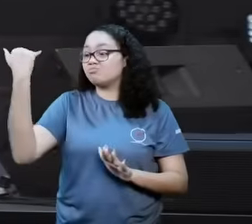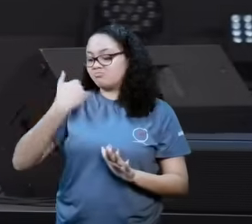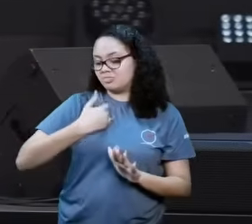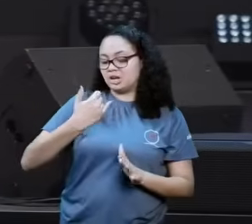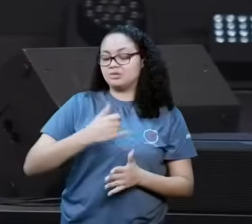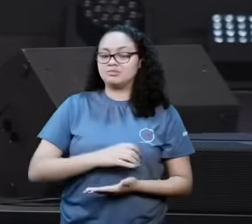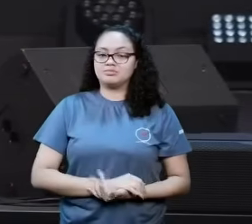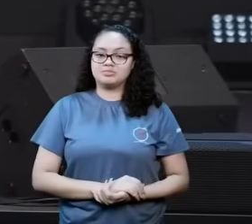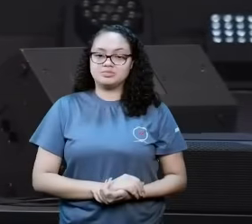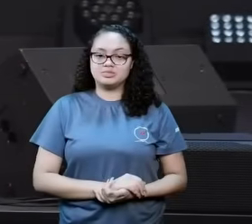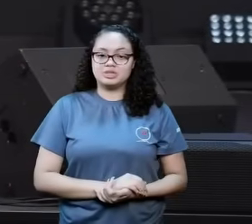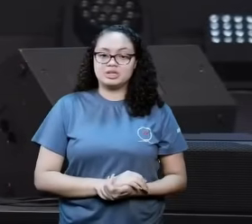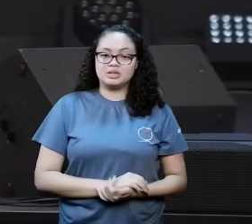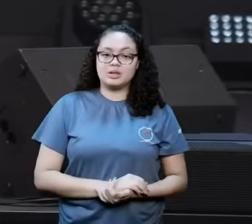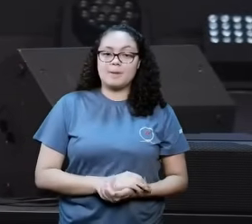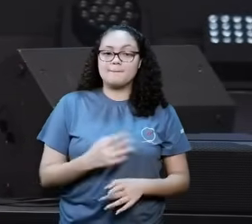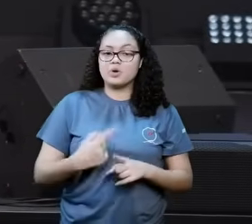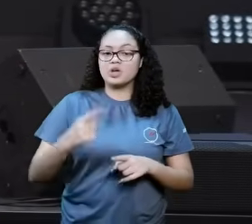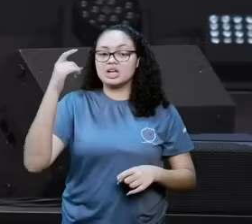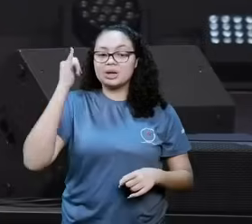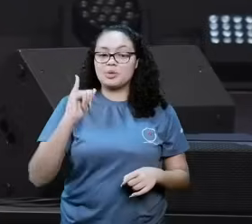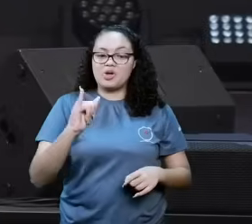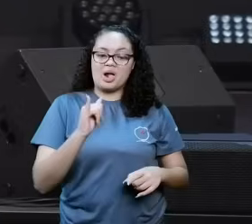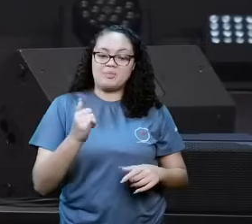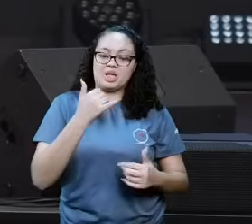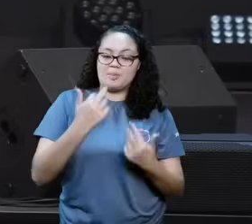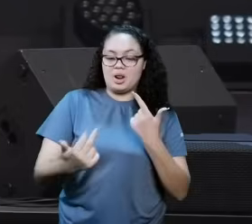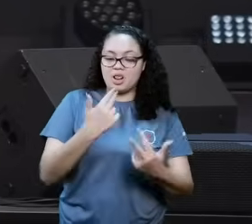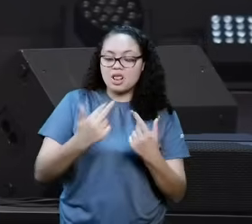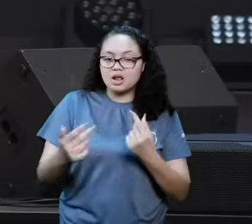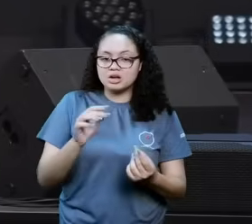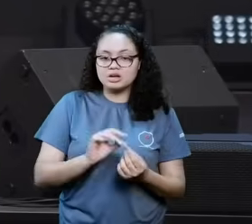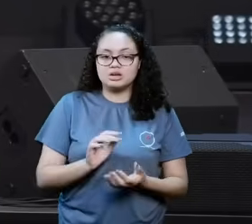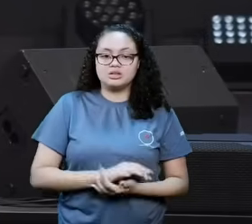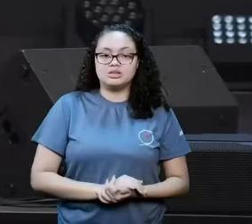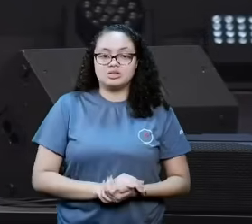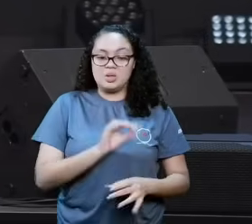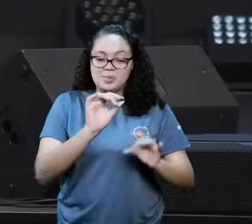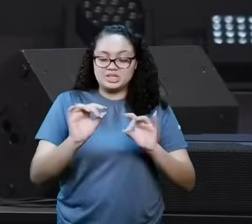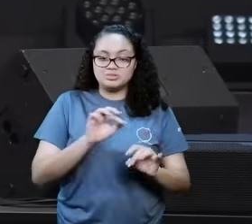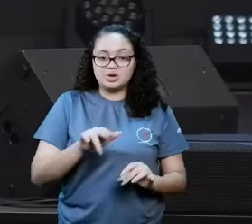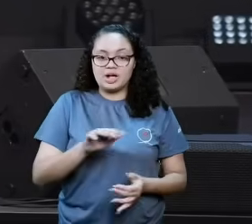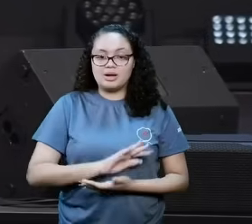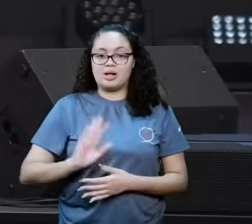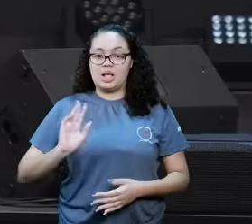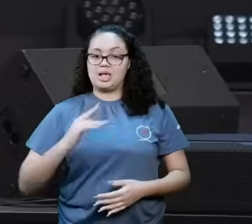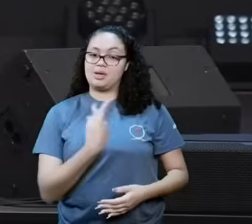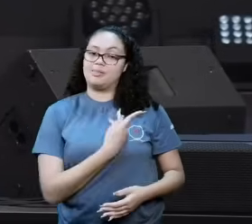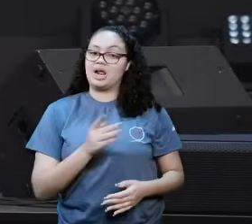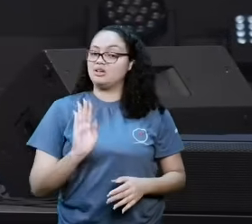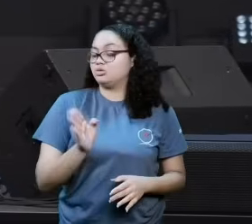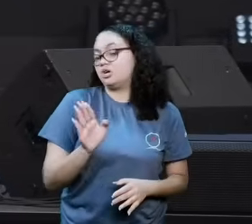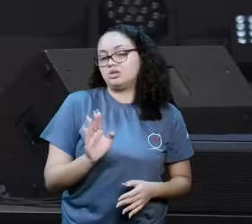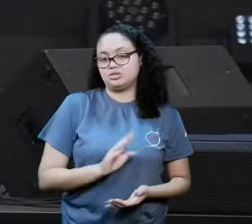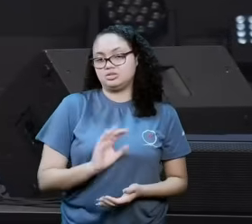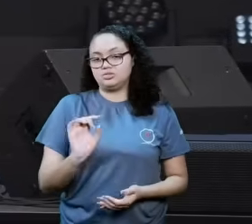Quem é Ezequiel? Por que ele é profeta? Porque ele fala em línguas? Não, o batismo nem desceu ainda. Ele só fala hebraico mesmo e mais nada.